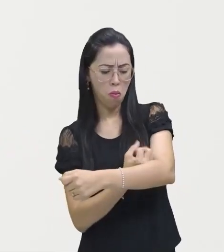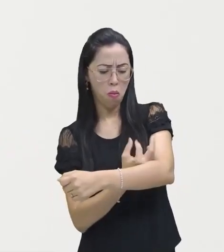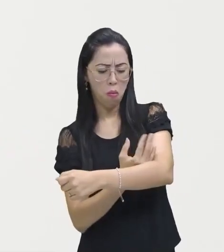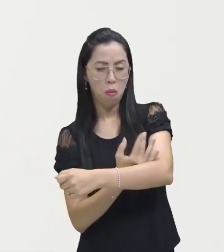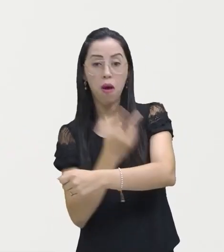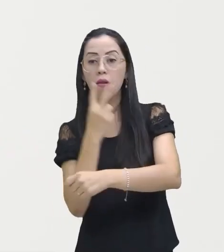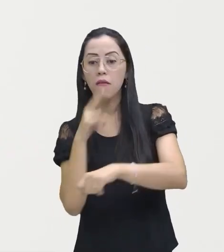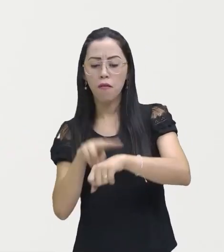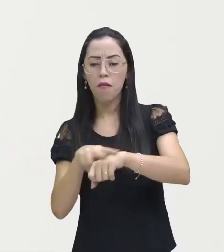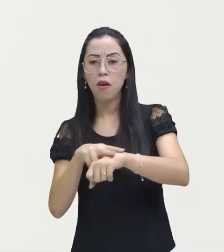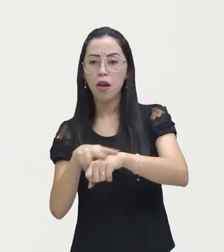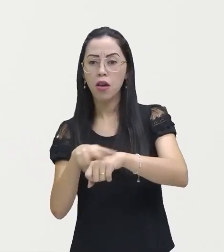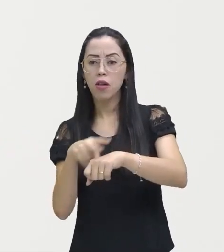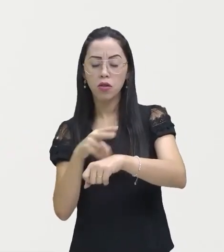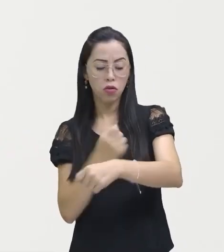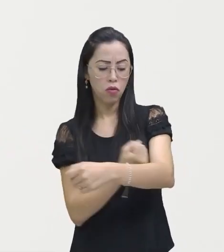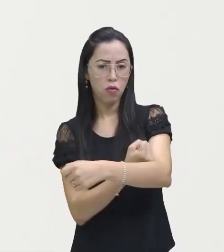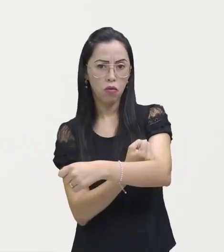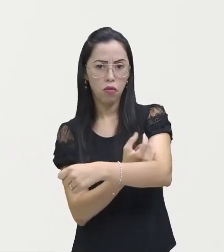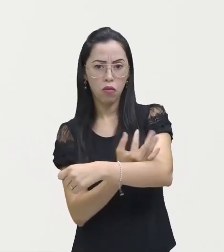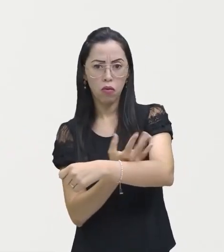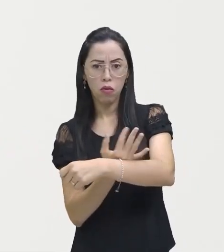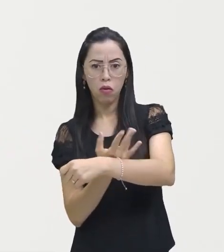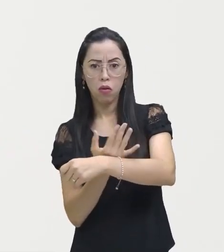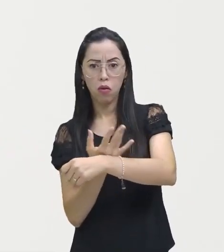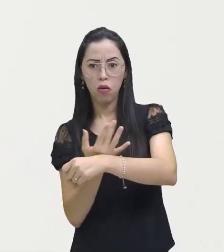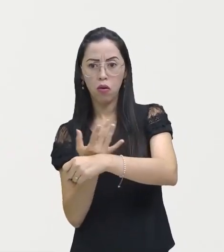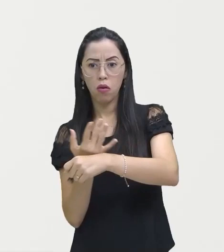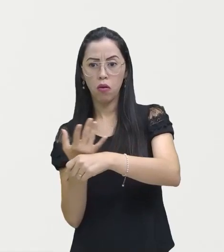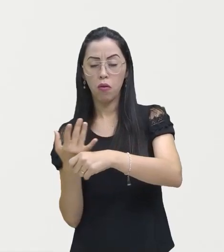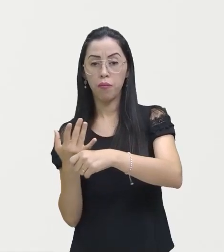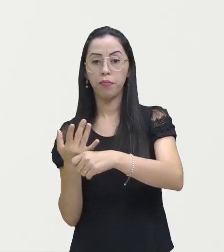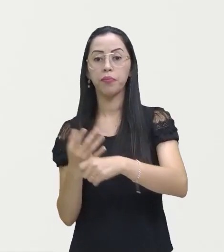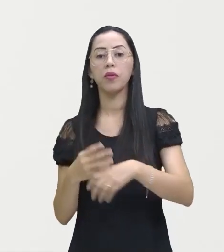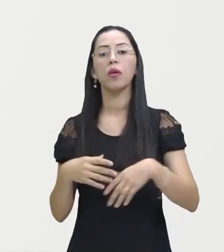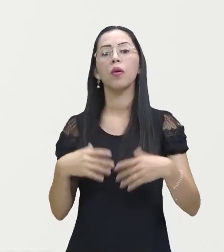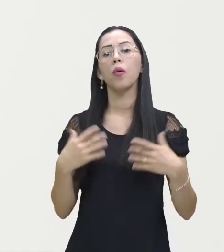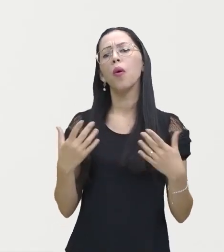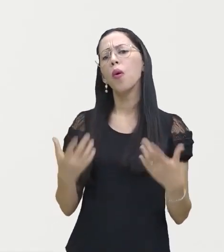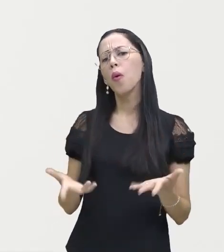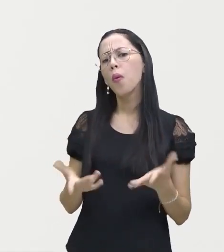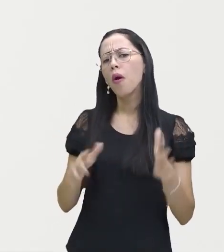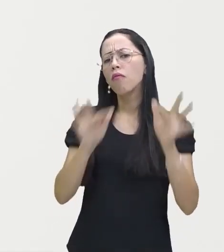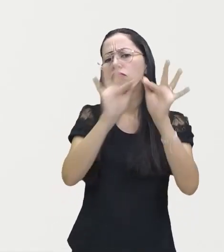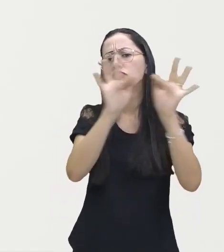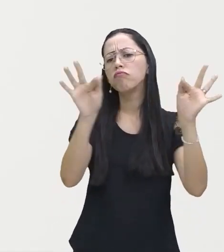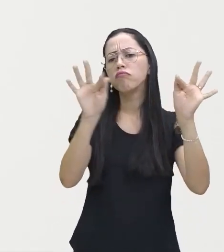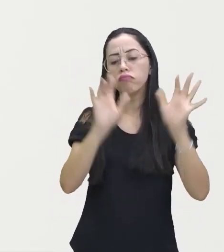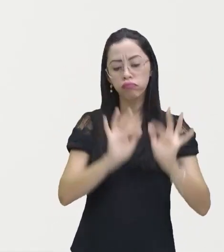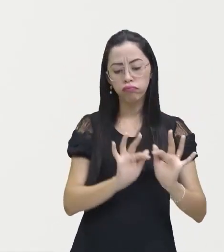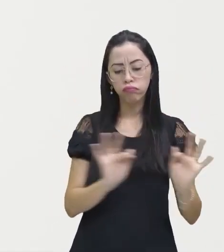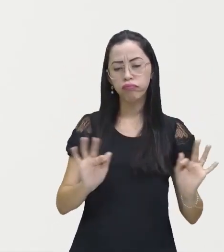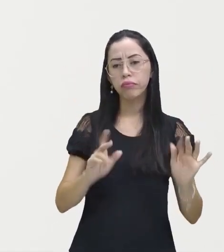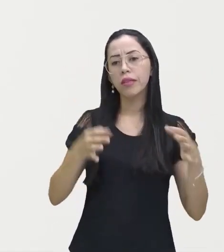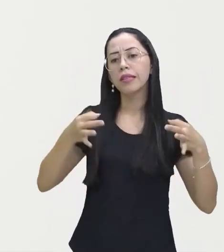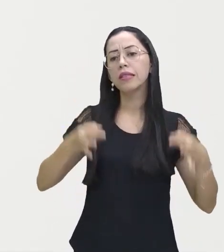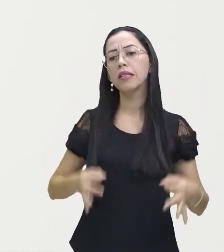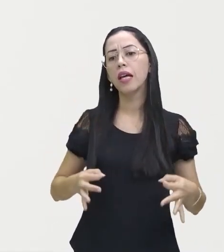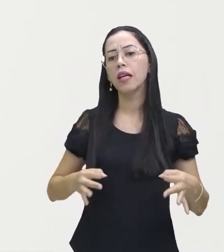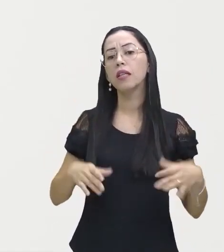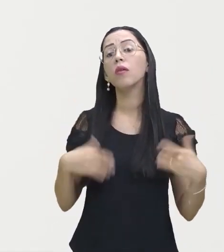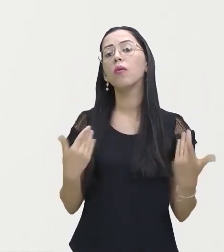duas frases, melhor dizendo, está escrita corretamente? É a de cima ou é a de